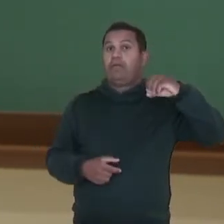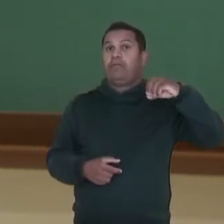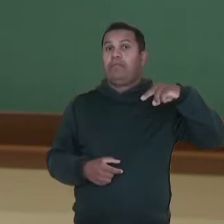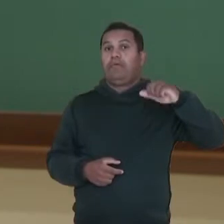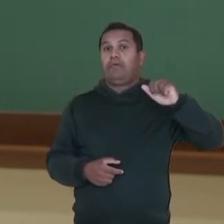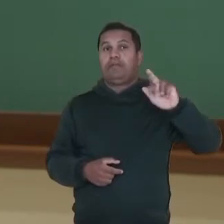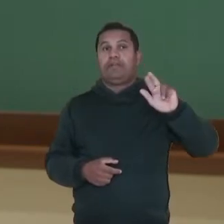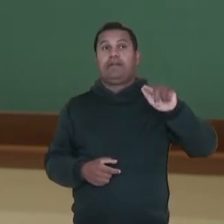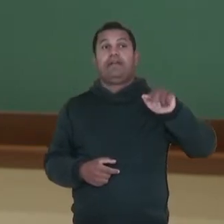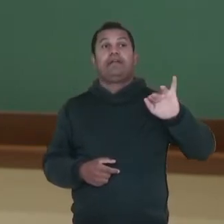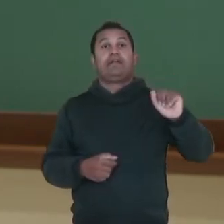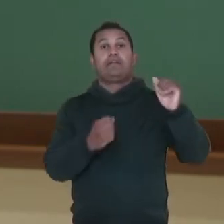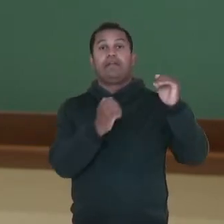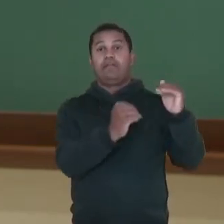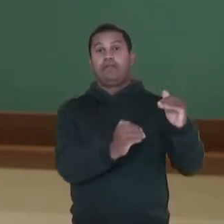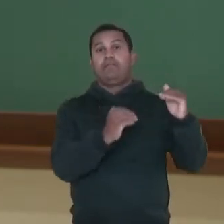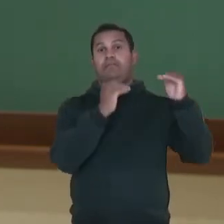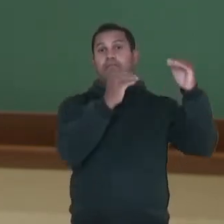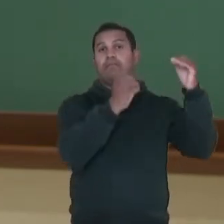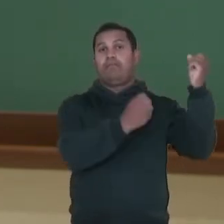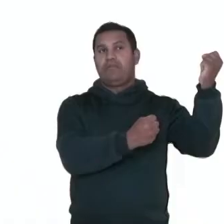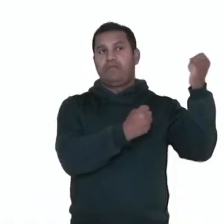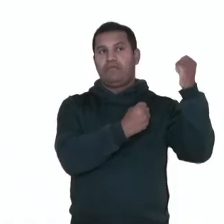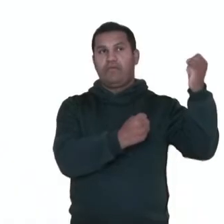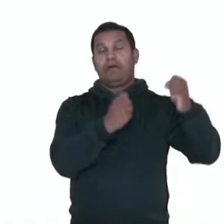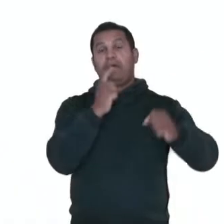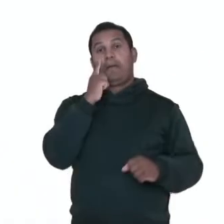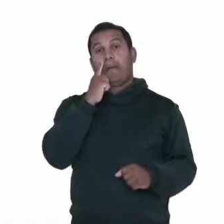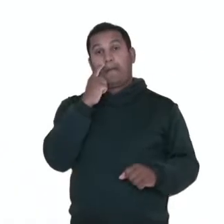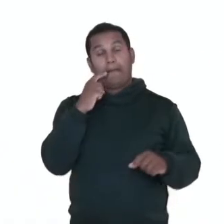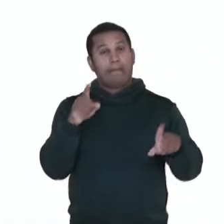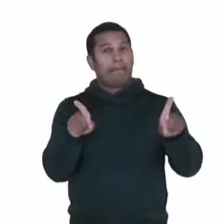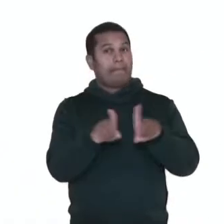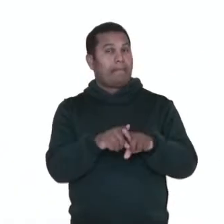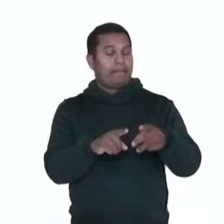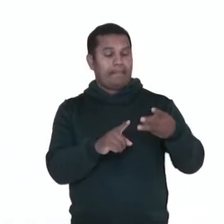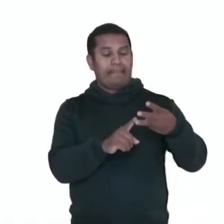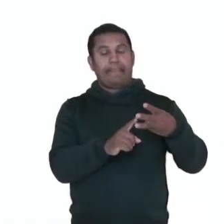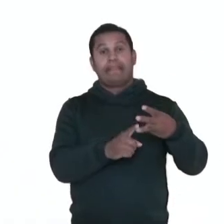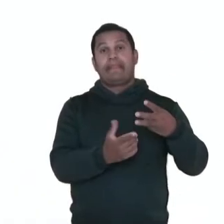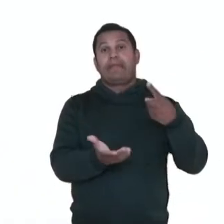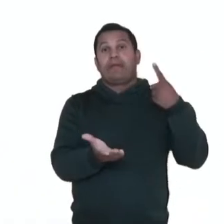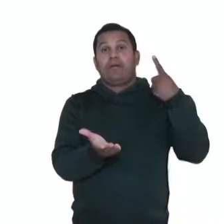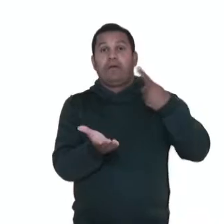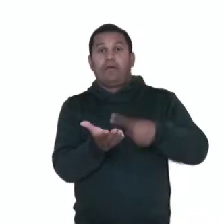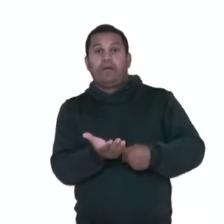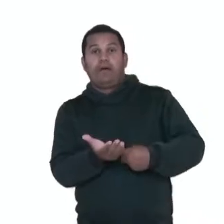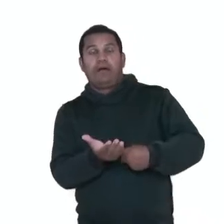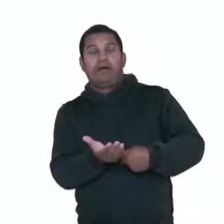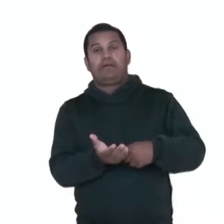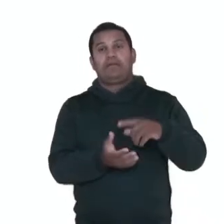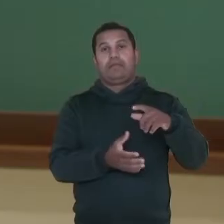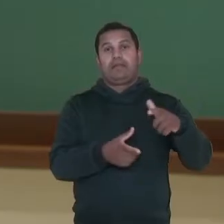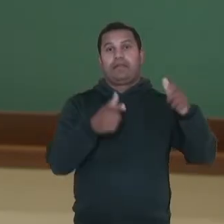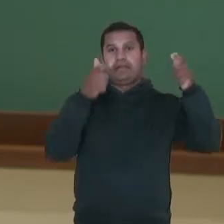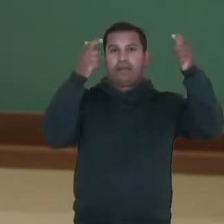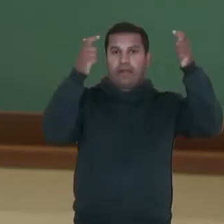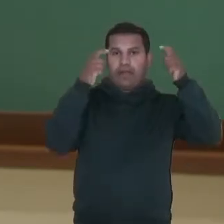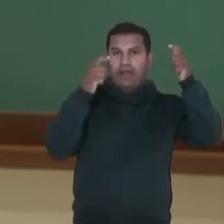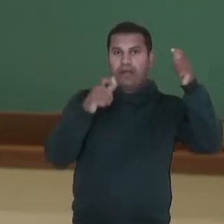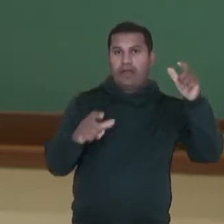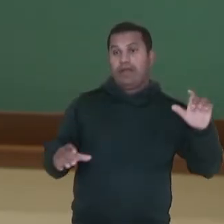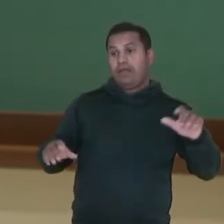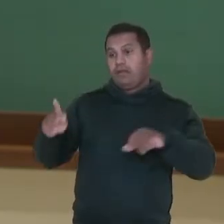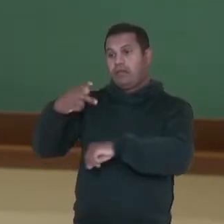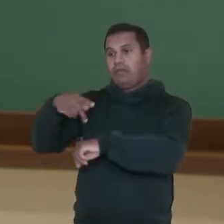interno e a produção interna, tá? E o pacto colonial. As colônias então deveriam comercializar